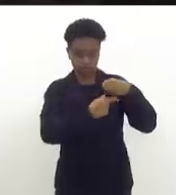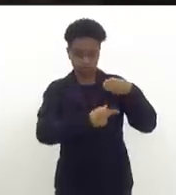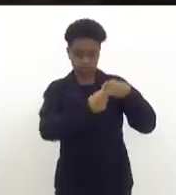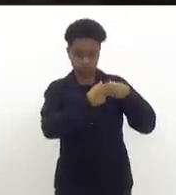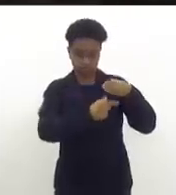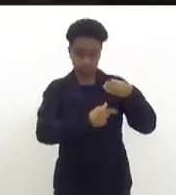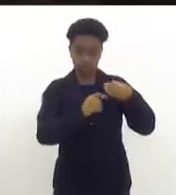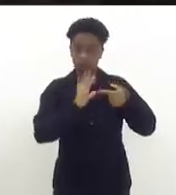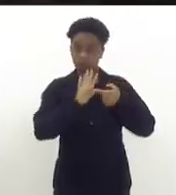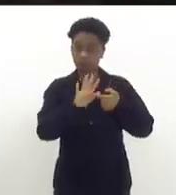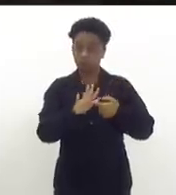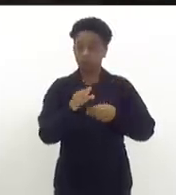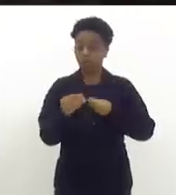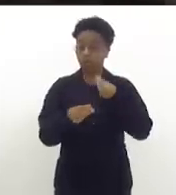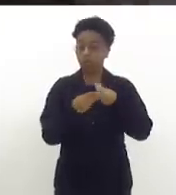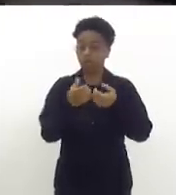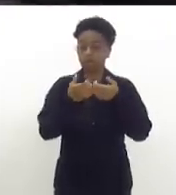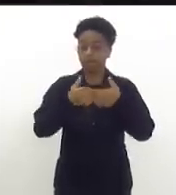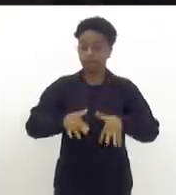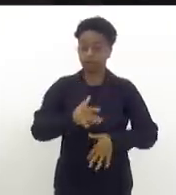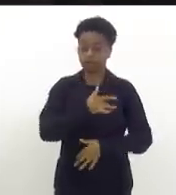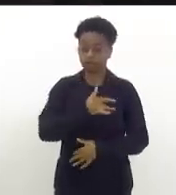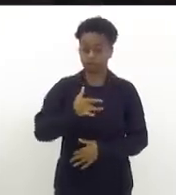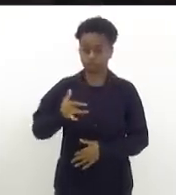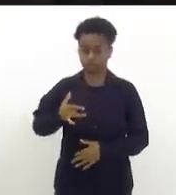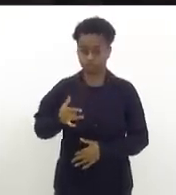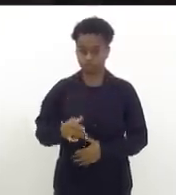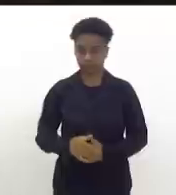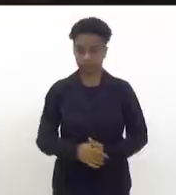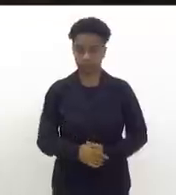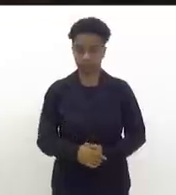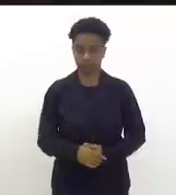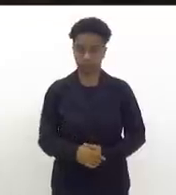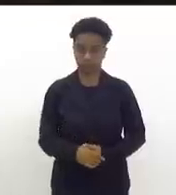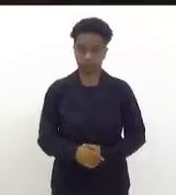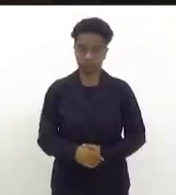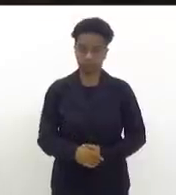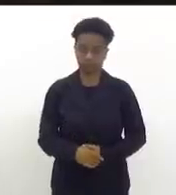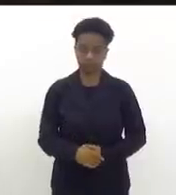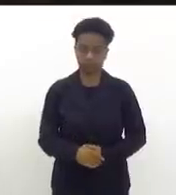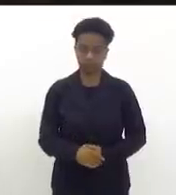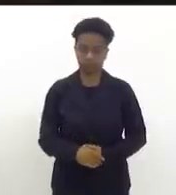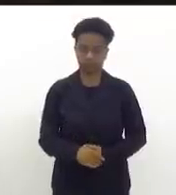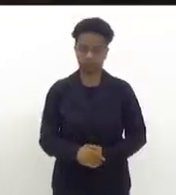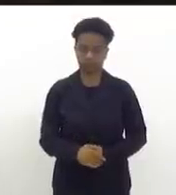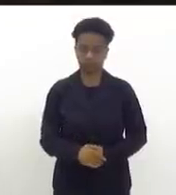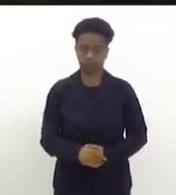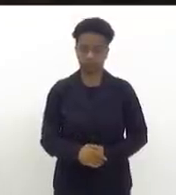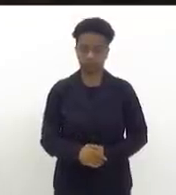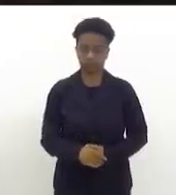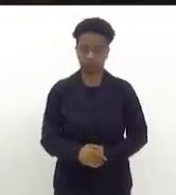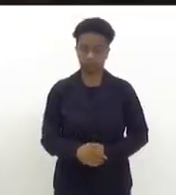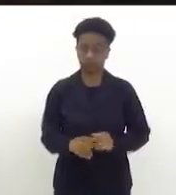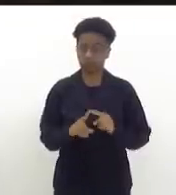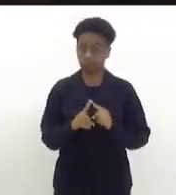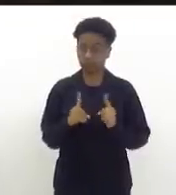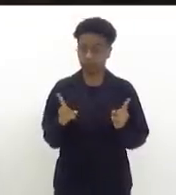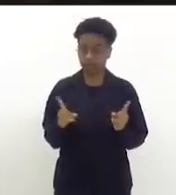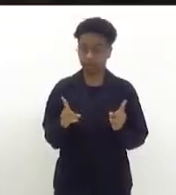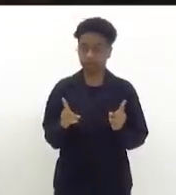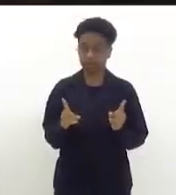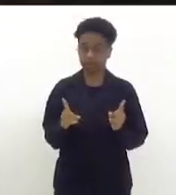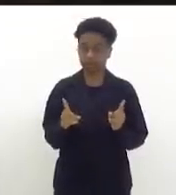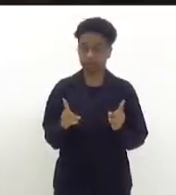o mal que o fumo faz para saúde e mesmo assim